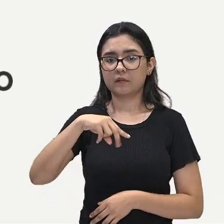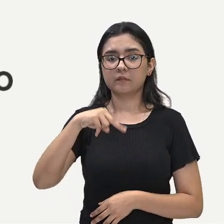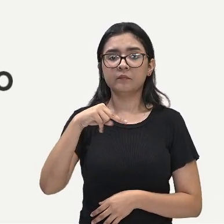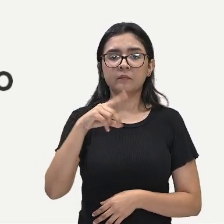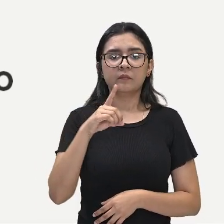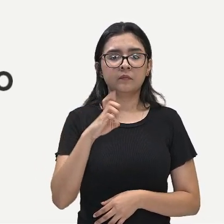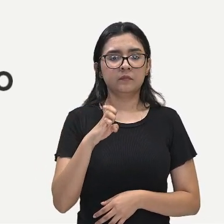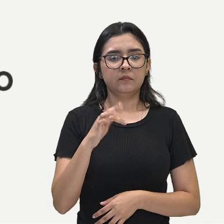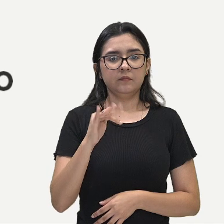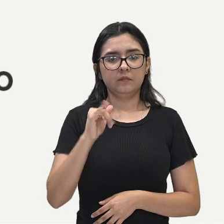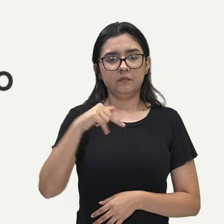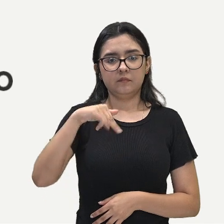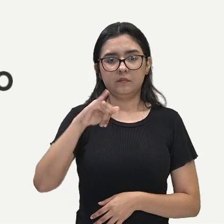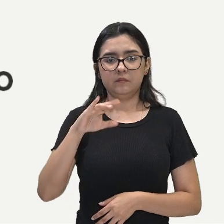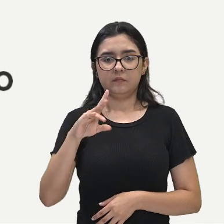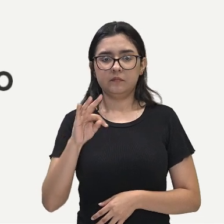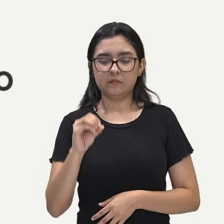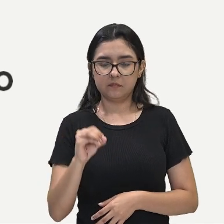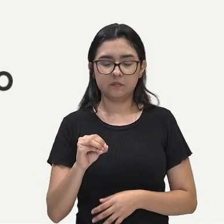indefinido se utiliza